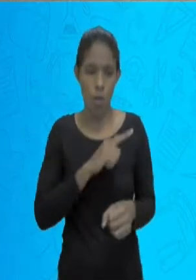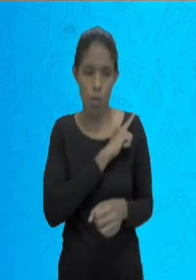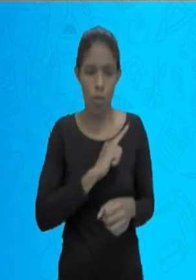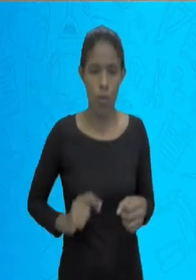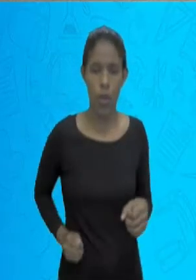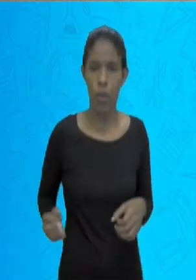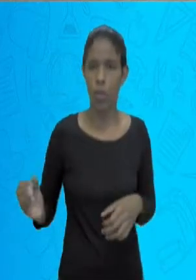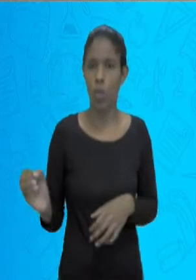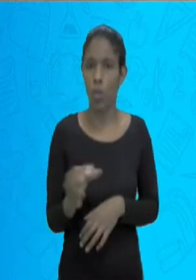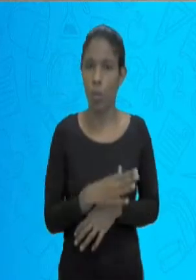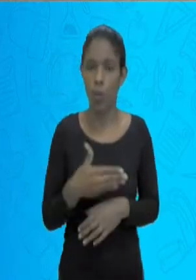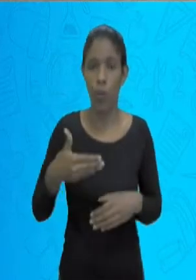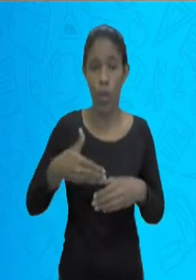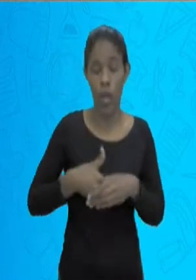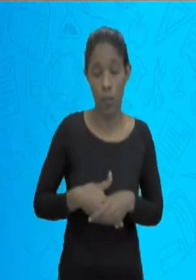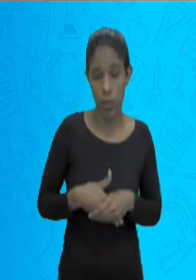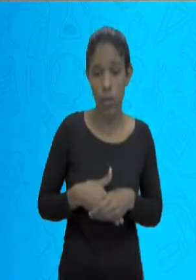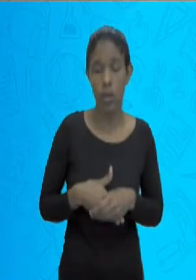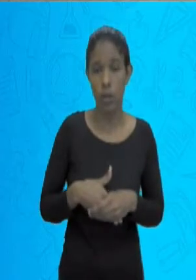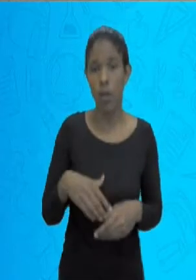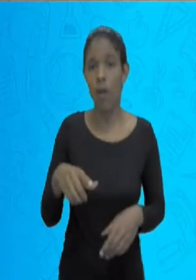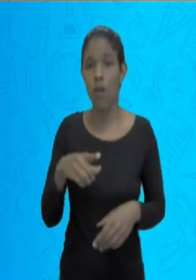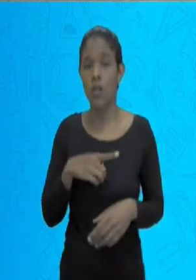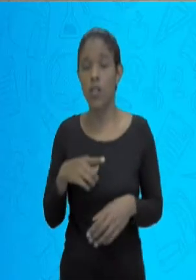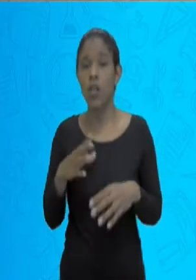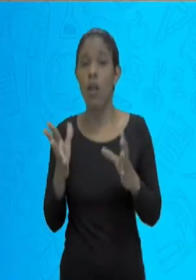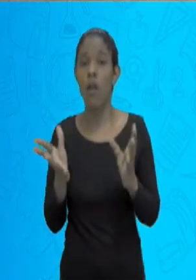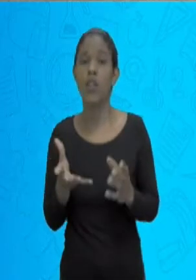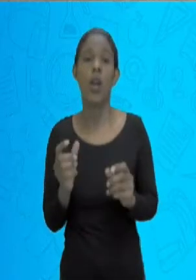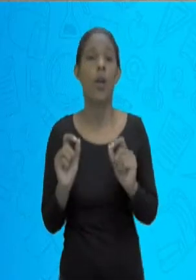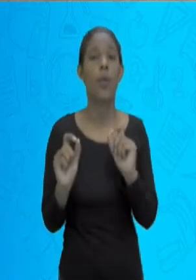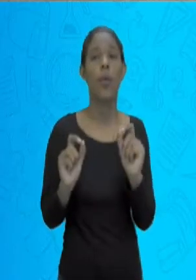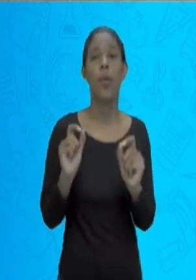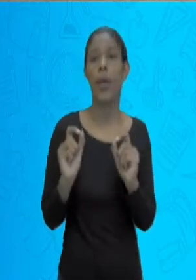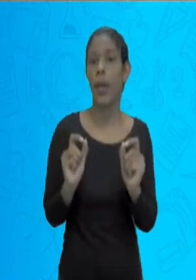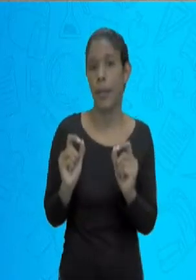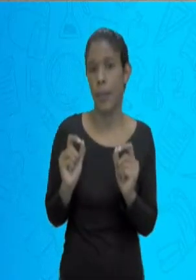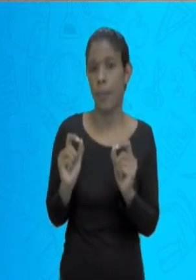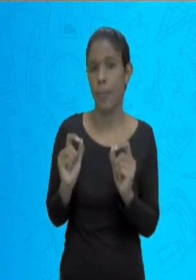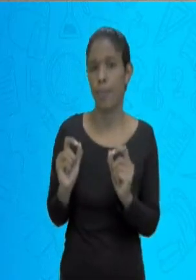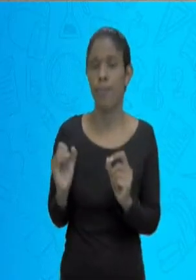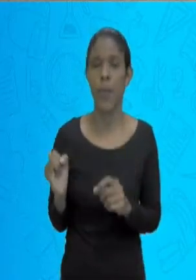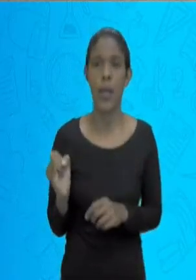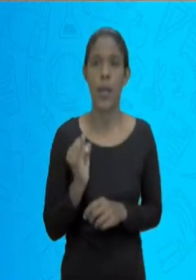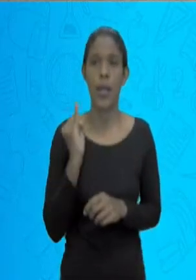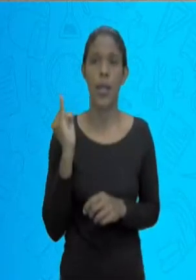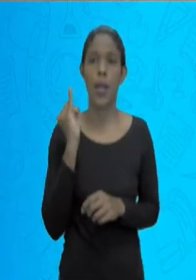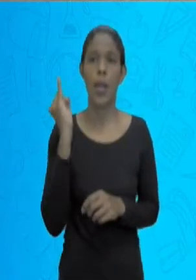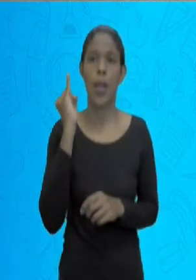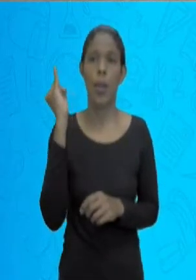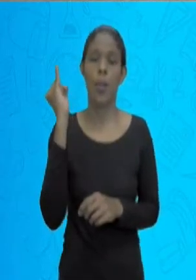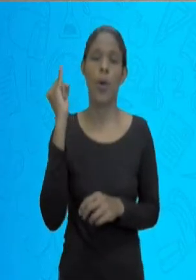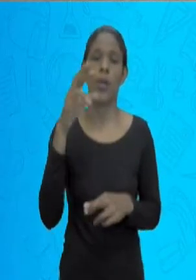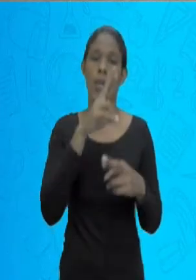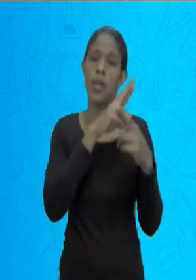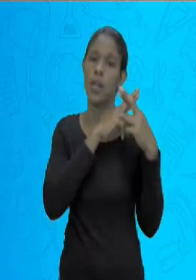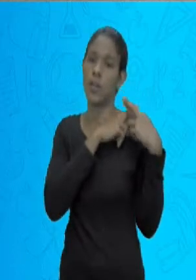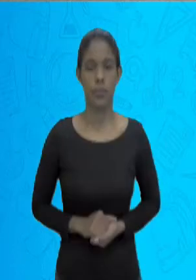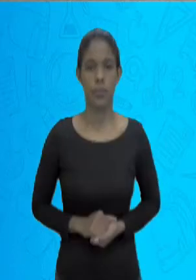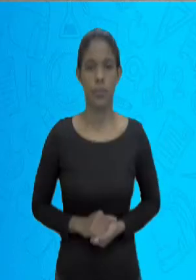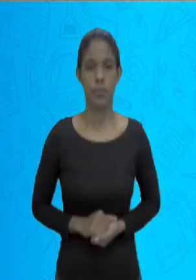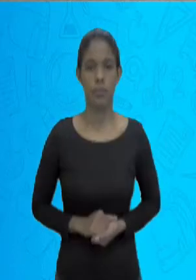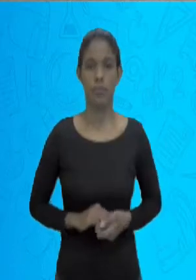já possuía em suas mãos as mais importantes atribuições políticas da